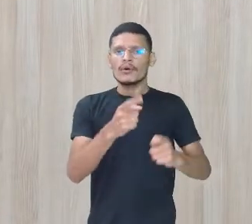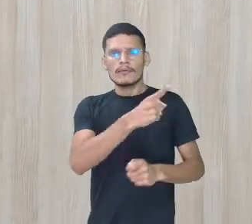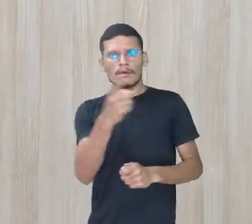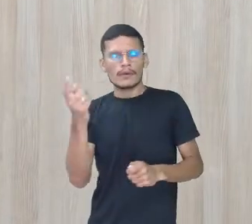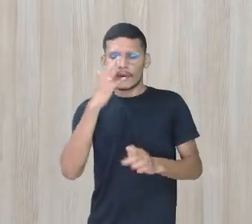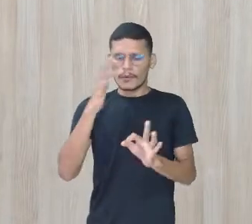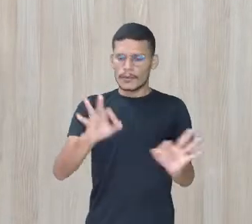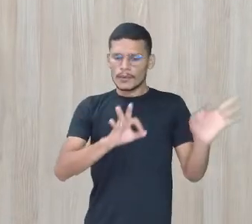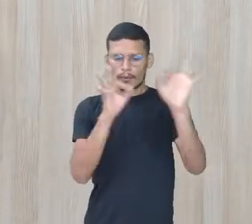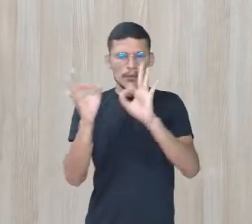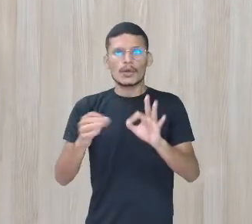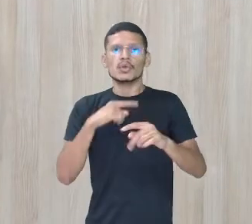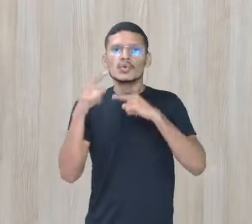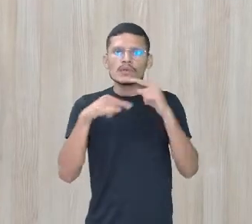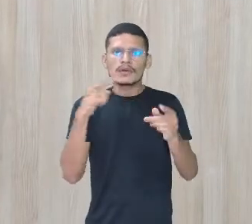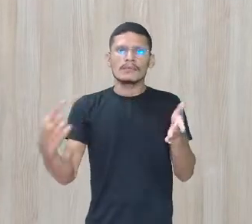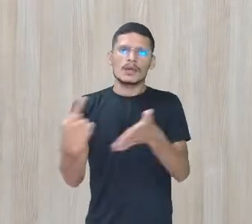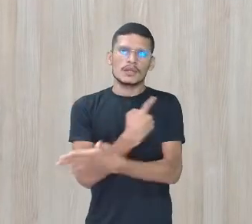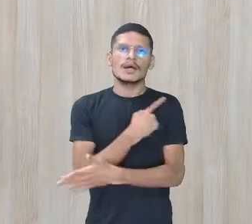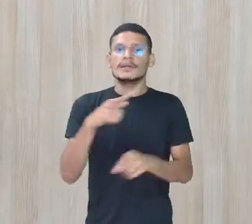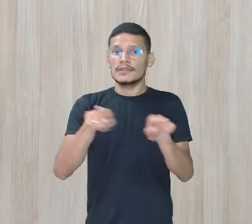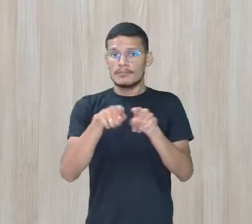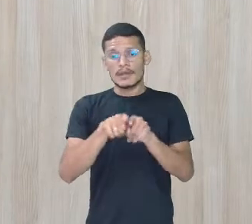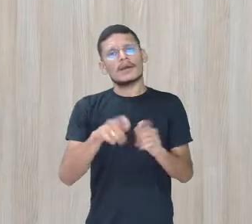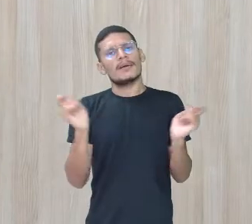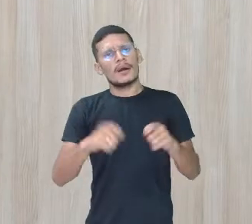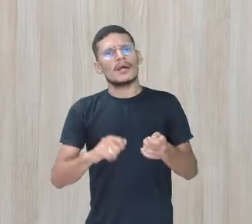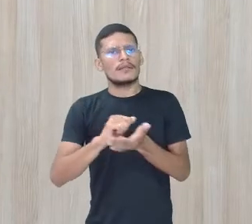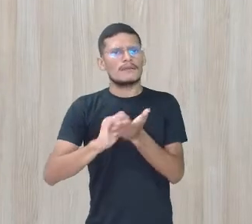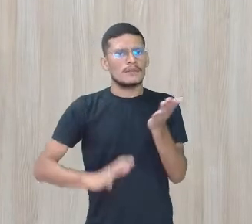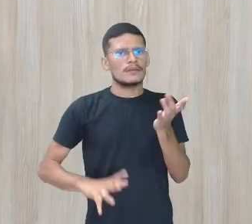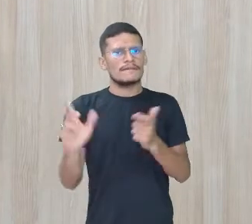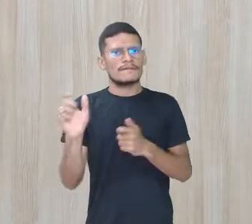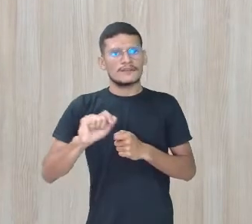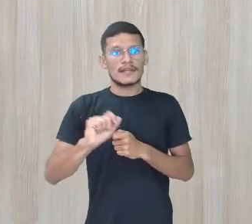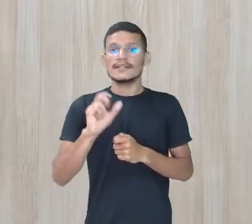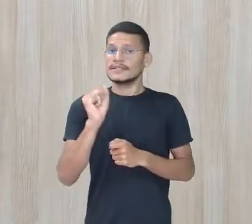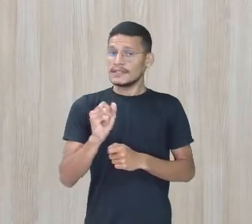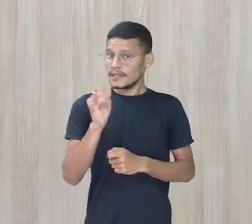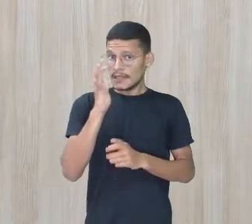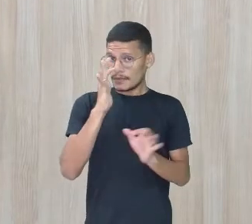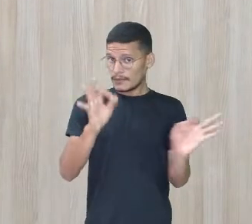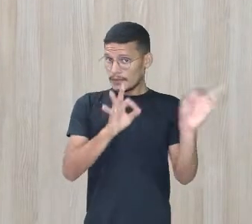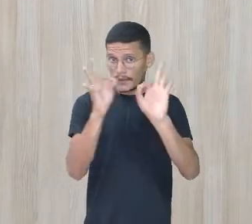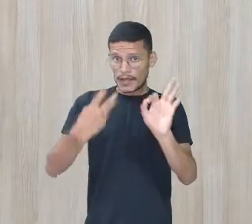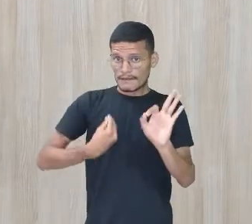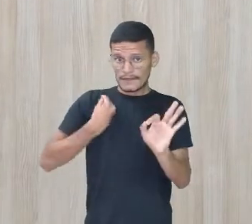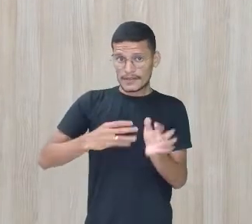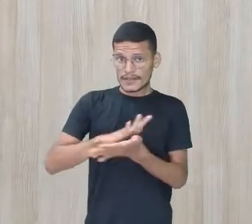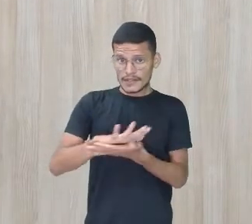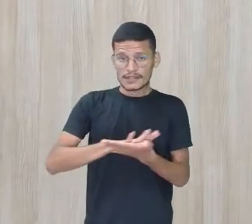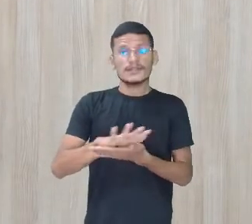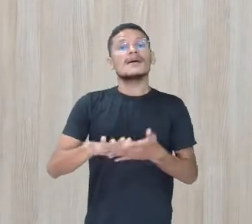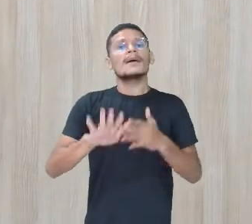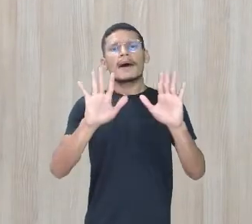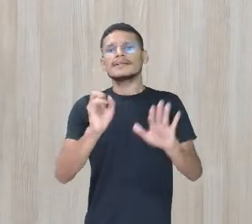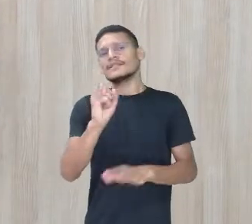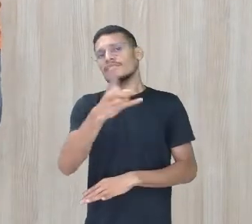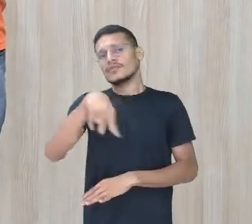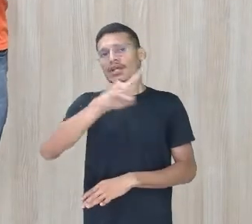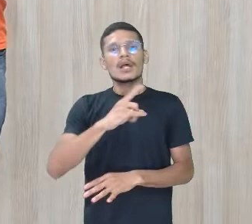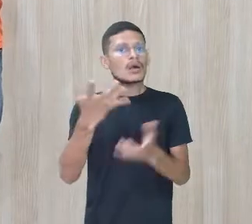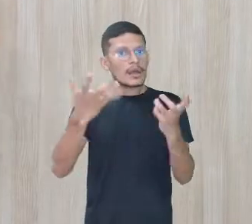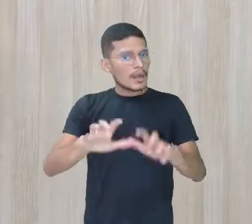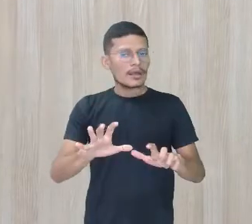dúvida, podem copiar aquela atividade que vocês não deu para acompanhar aqui ao vivo. Tem muita coisa para fazer, então só não acompanha as aulas quem não